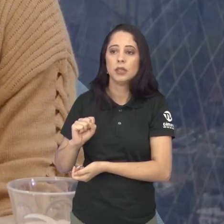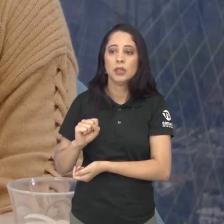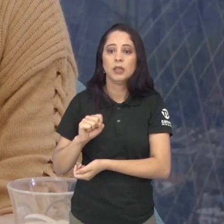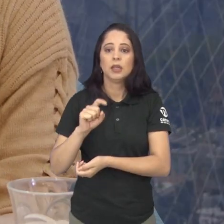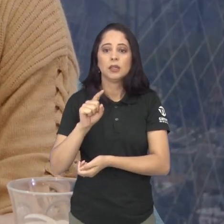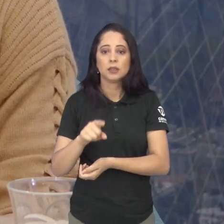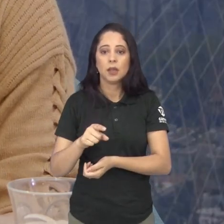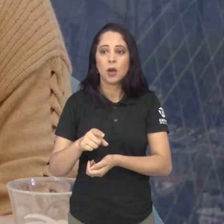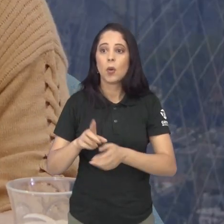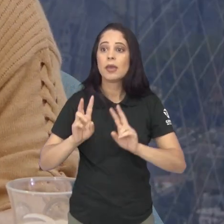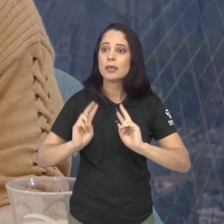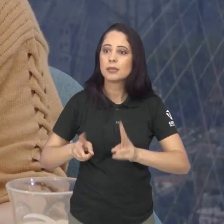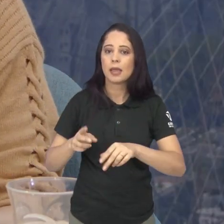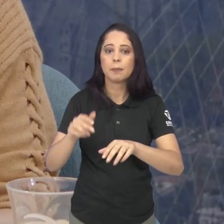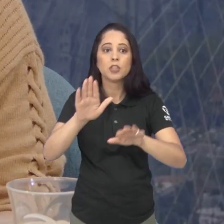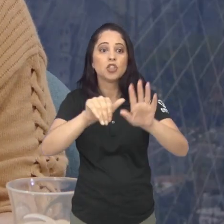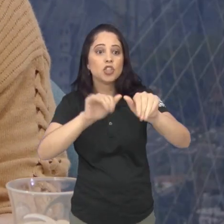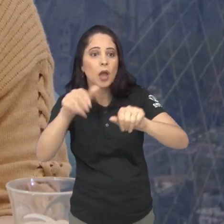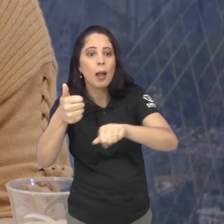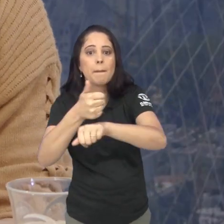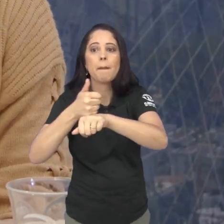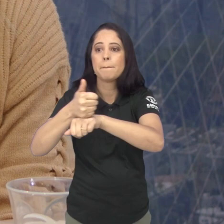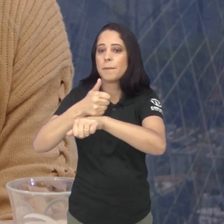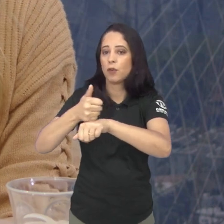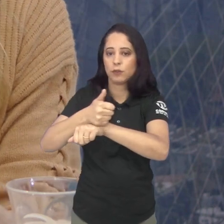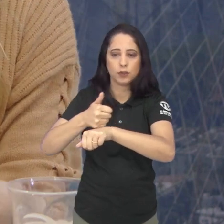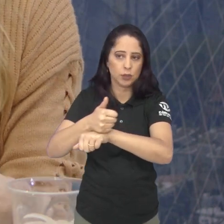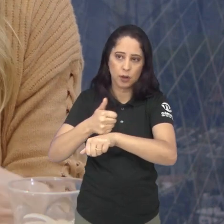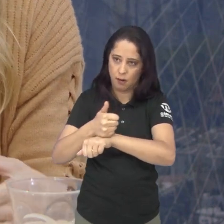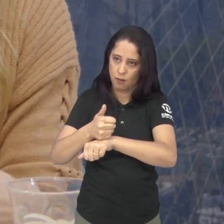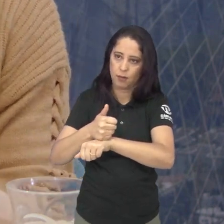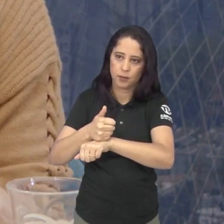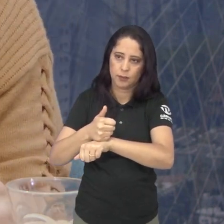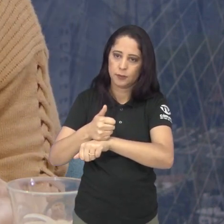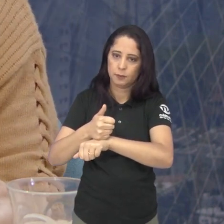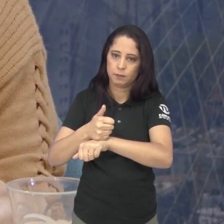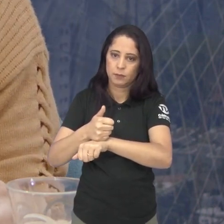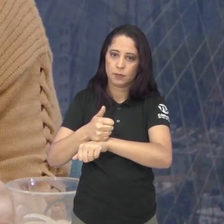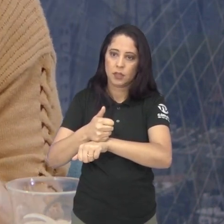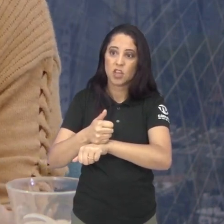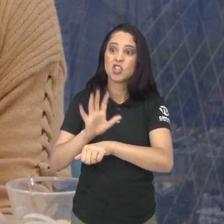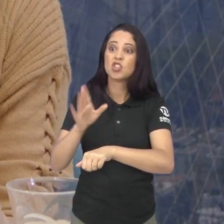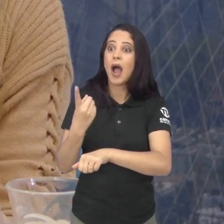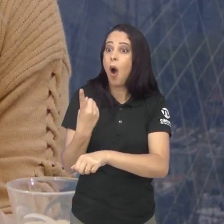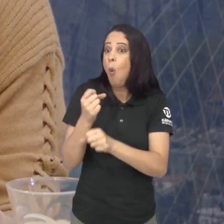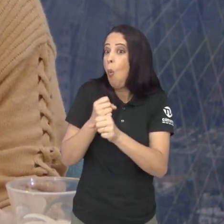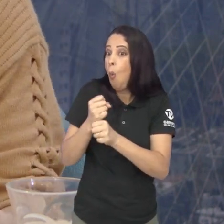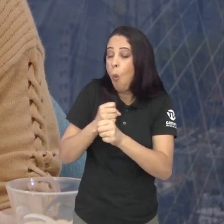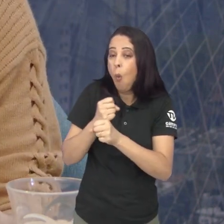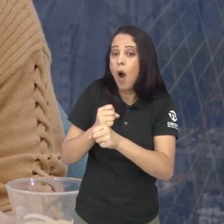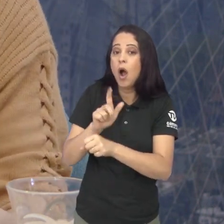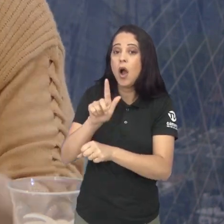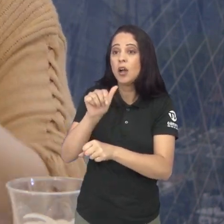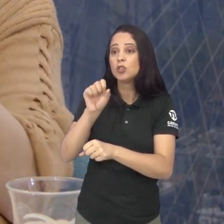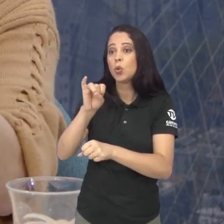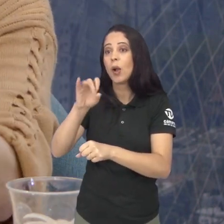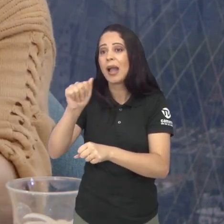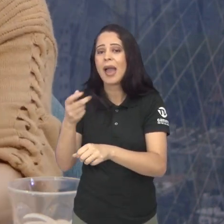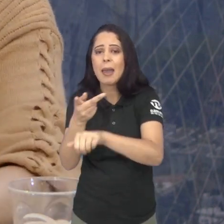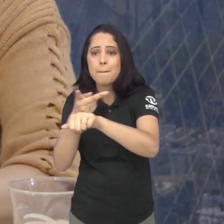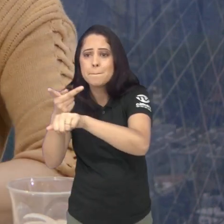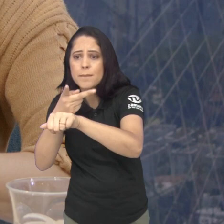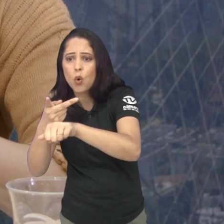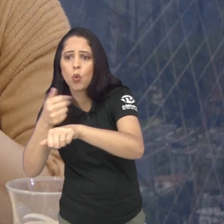então ele vem buscando profissional interessado. Então não foi de uma semana para cá que ele buscou profissional, tem mais de um ano que o Gaia está atrás